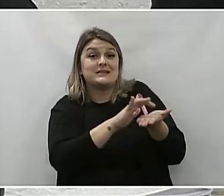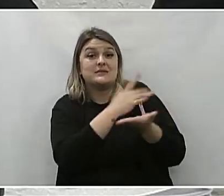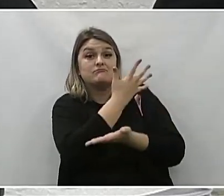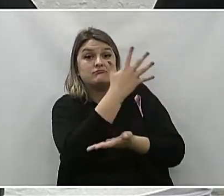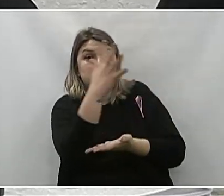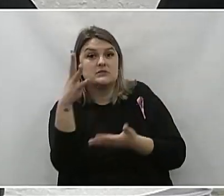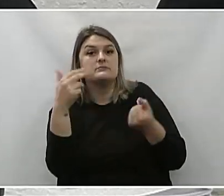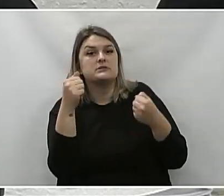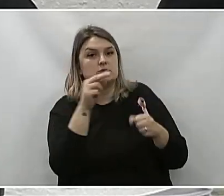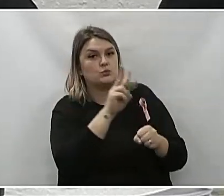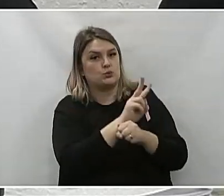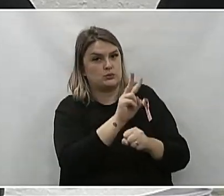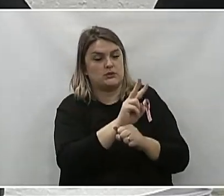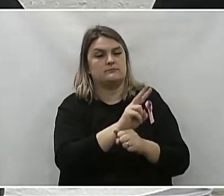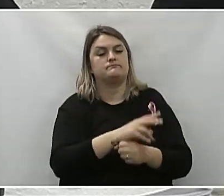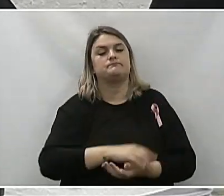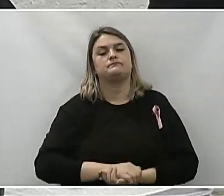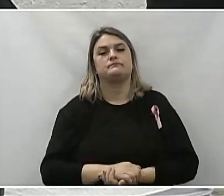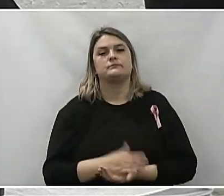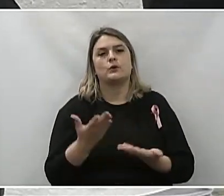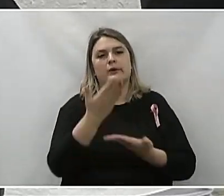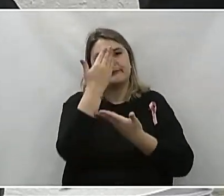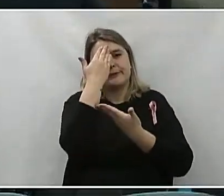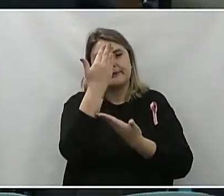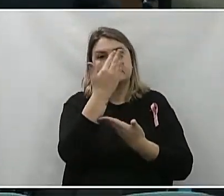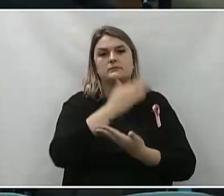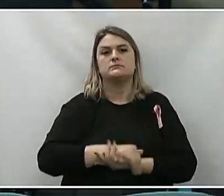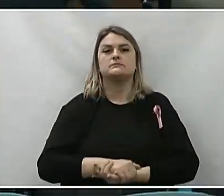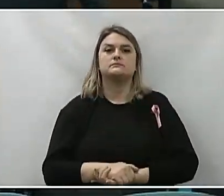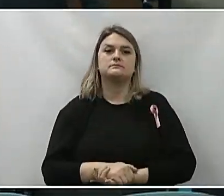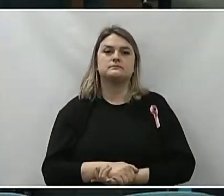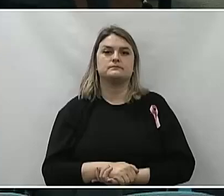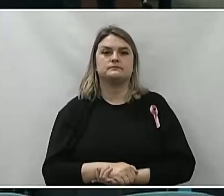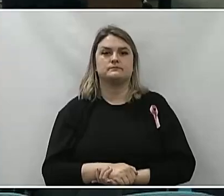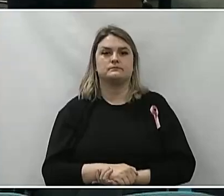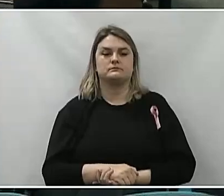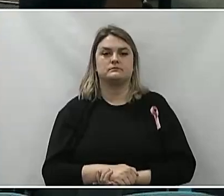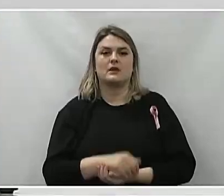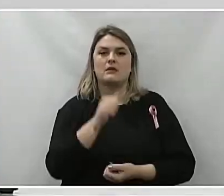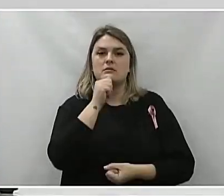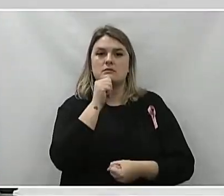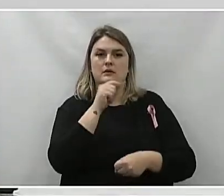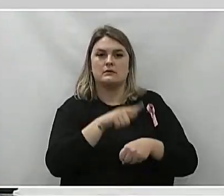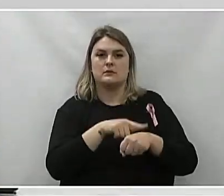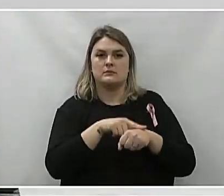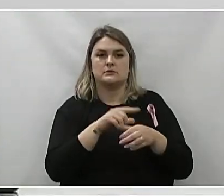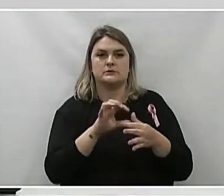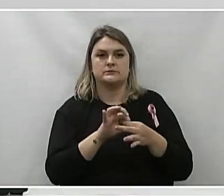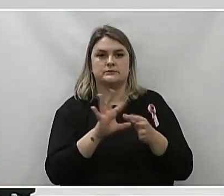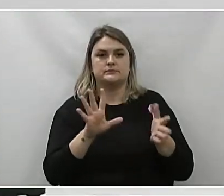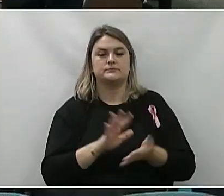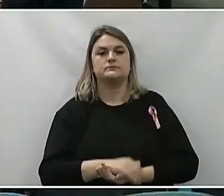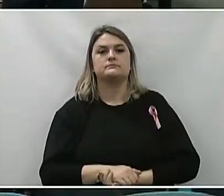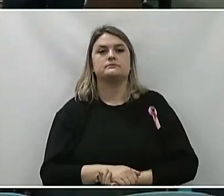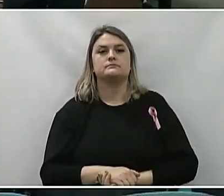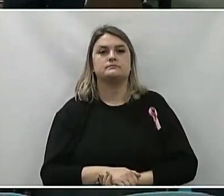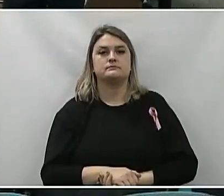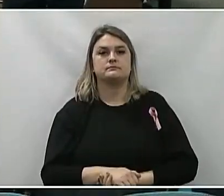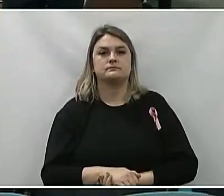pelo cuidado que estão fazendo seria isso muito obrigado a palavra está em aberto